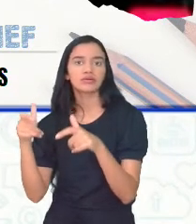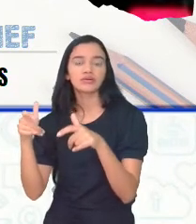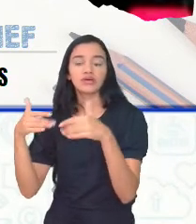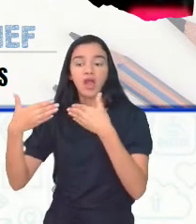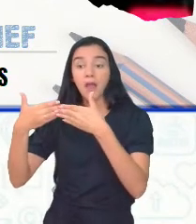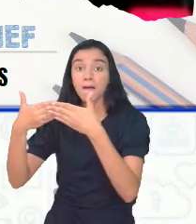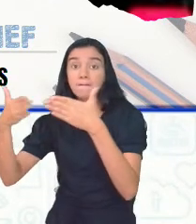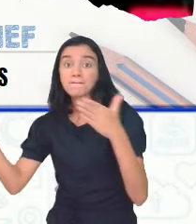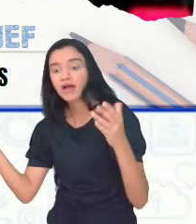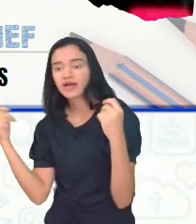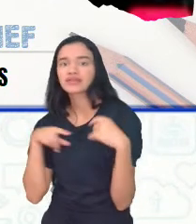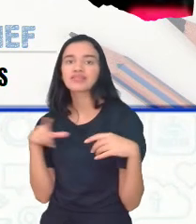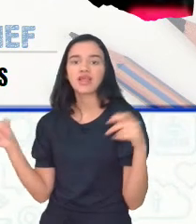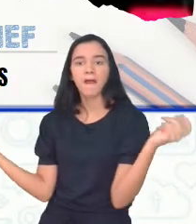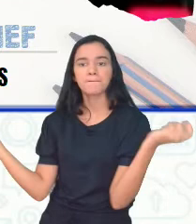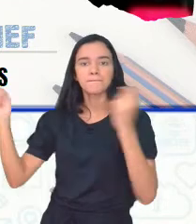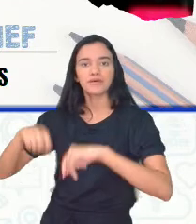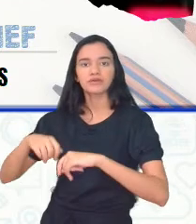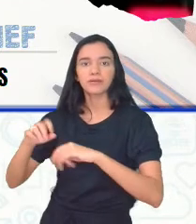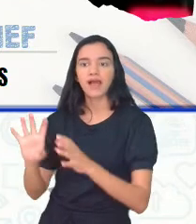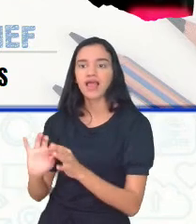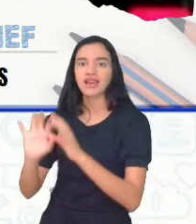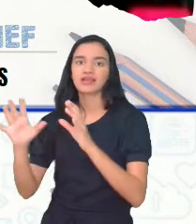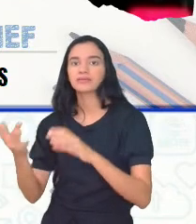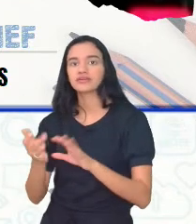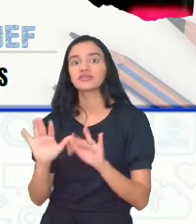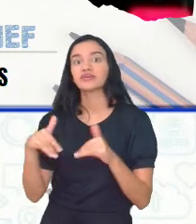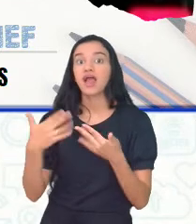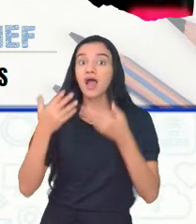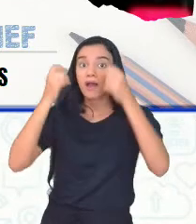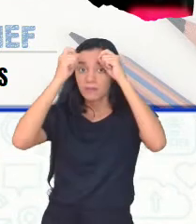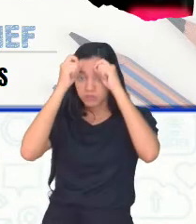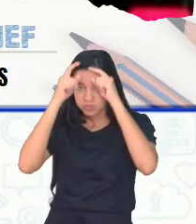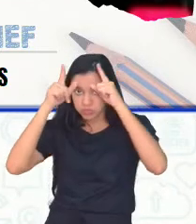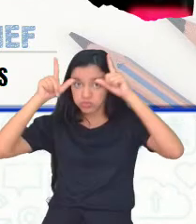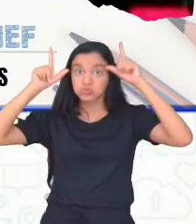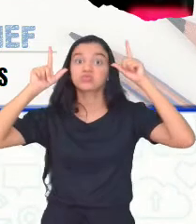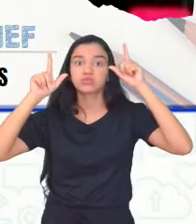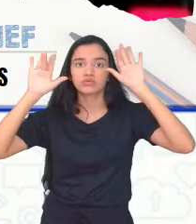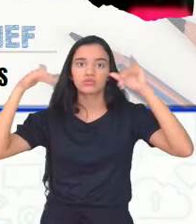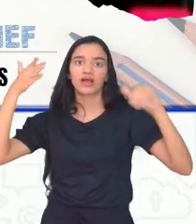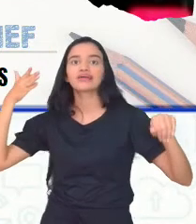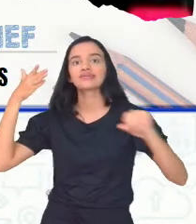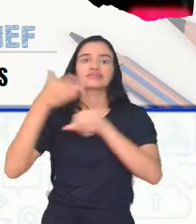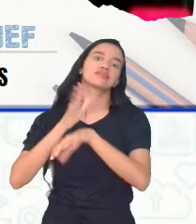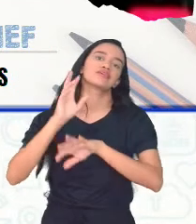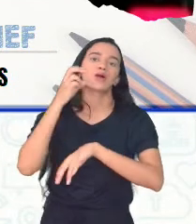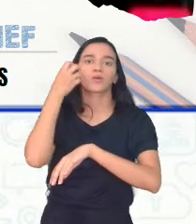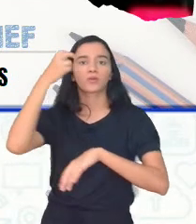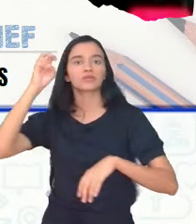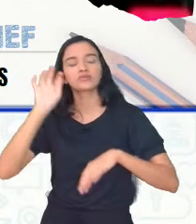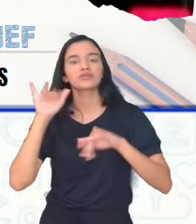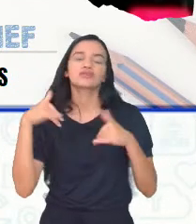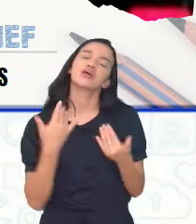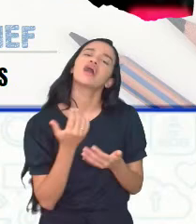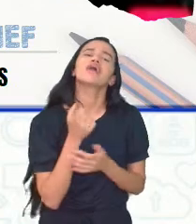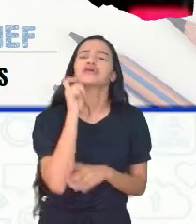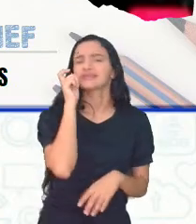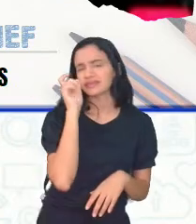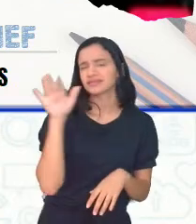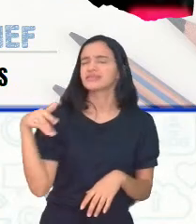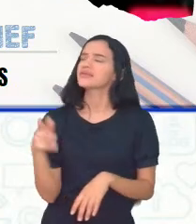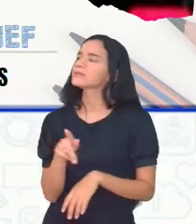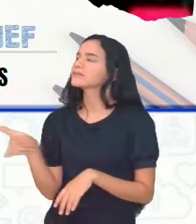a possibilidade para libertar mentes. Sim. Por meio do acesso à cultura. Isso é interessante,